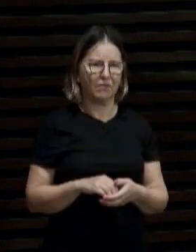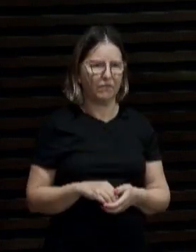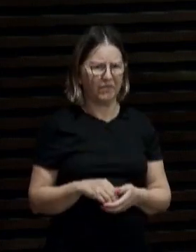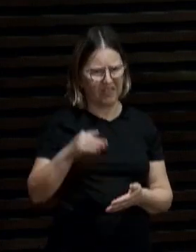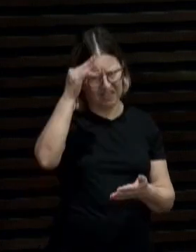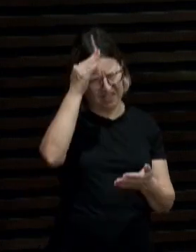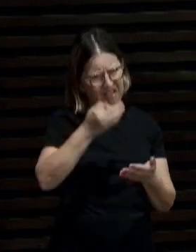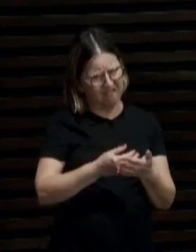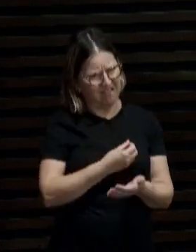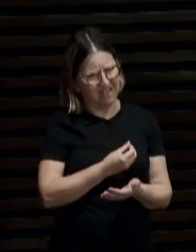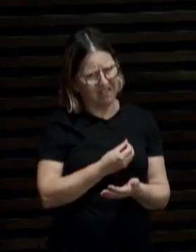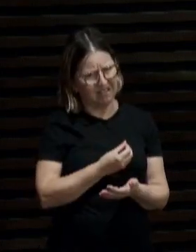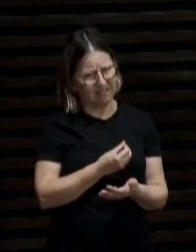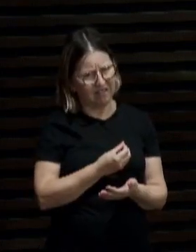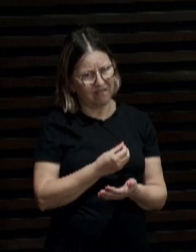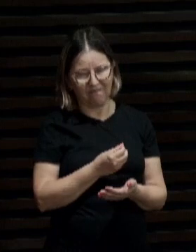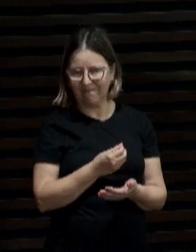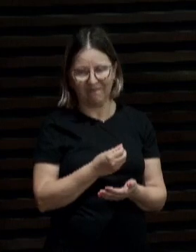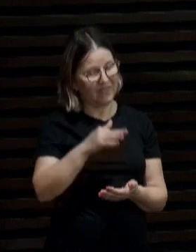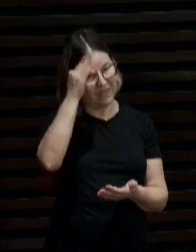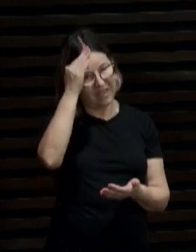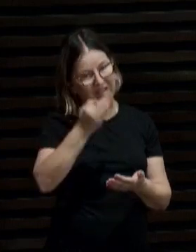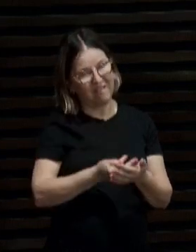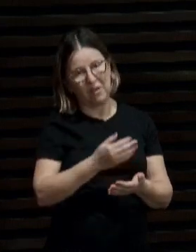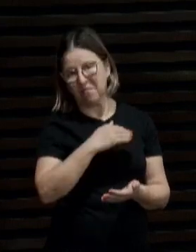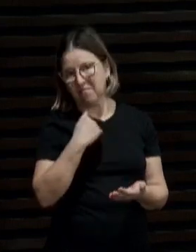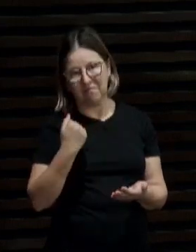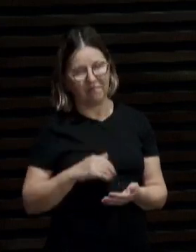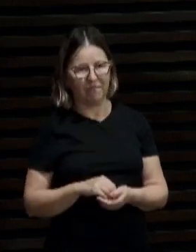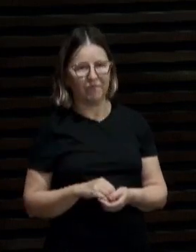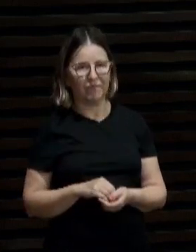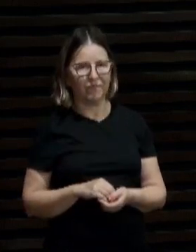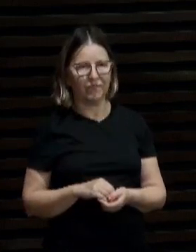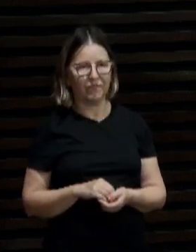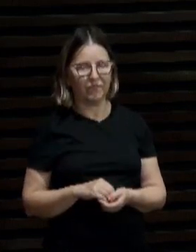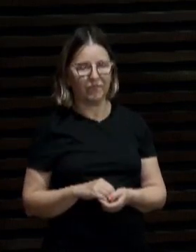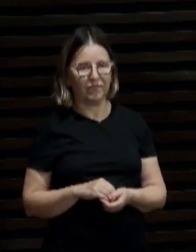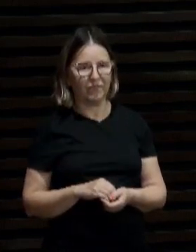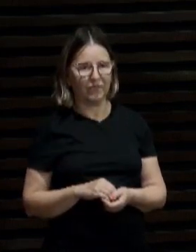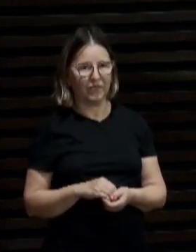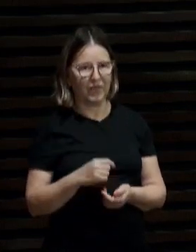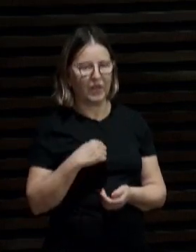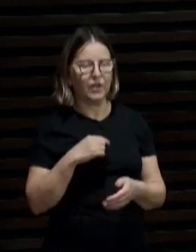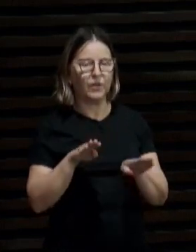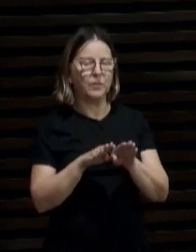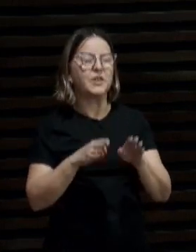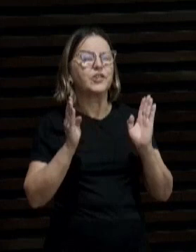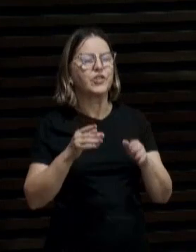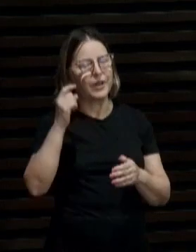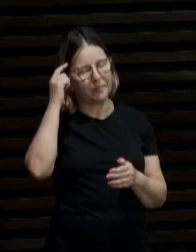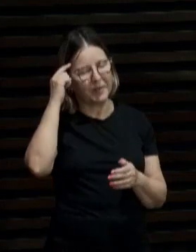viva? É uma fé morta, né, meus irmãos? Eu já caí também nessa cilada, que eu sou